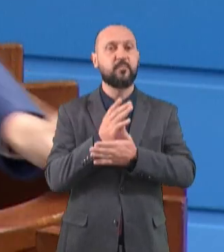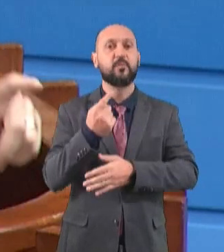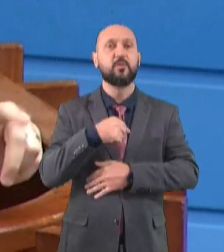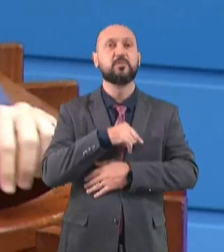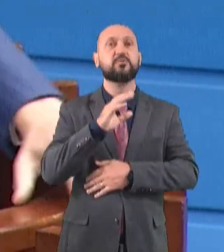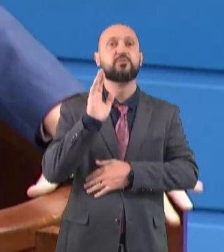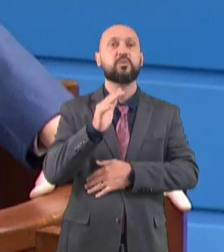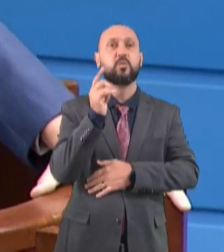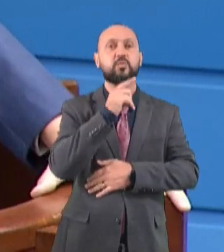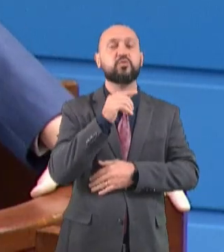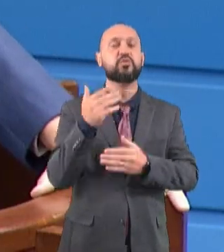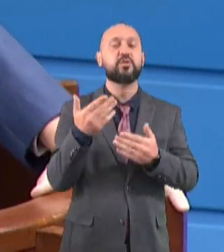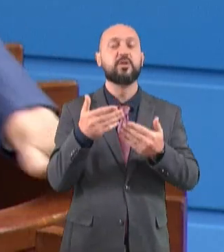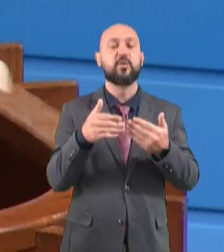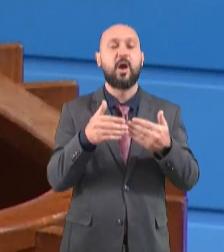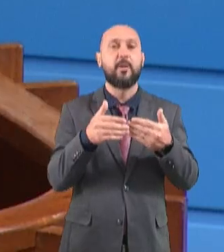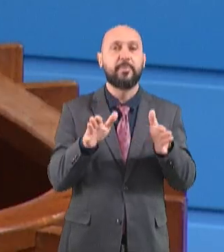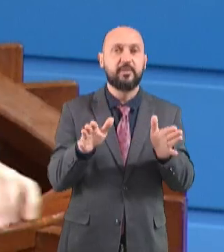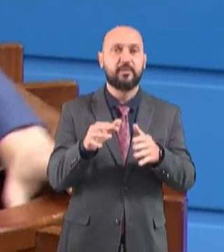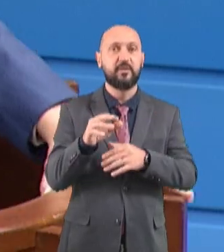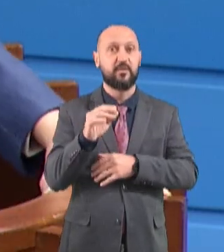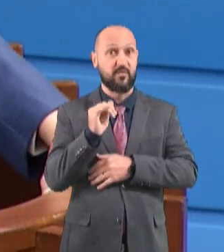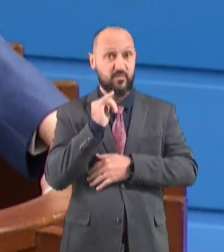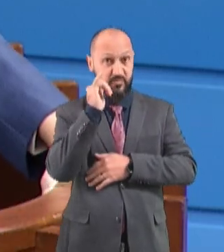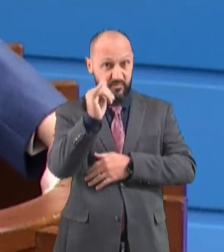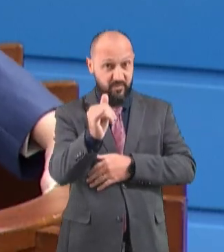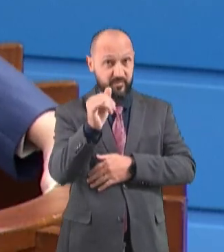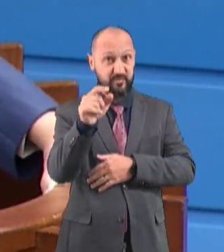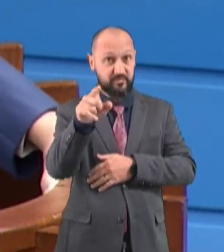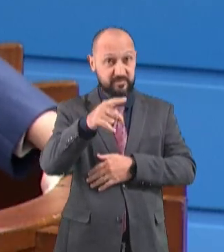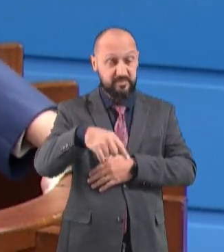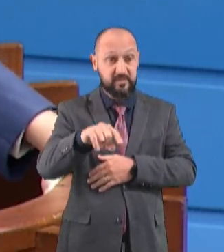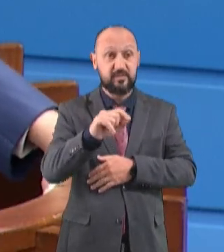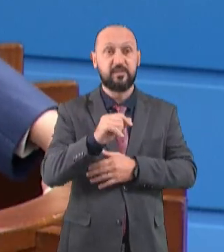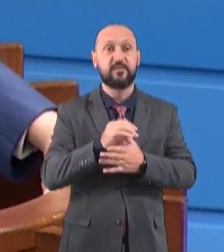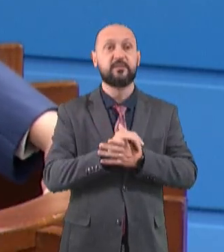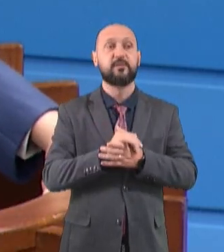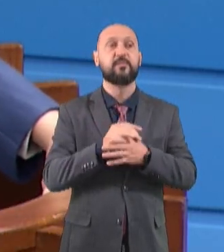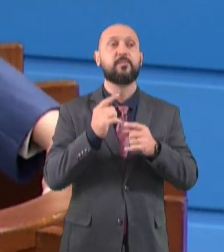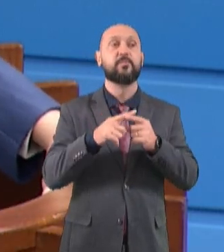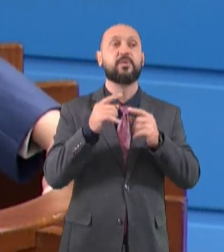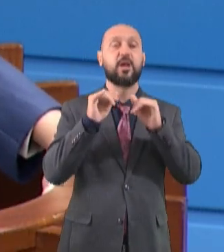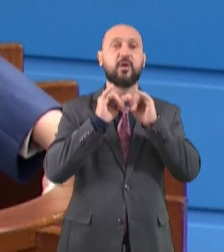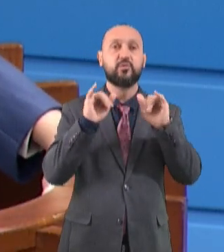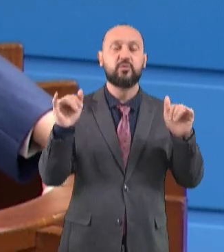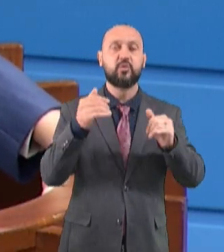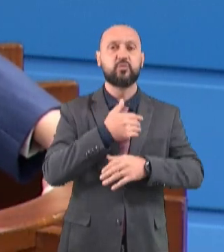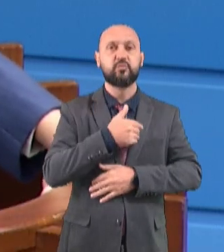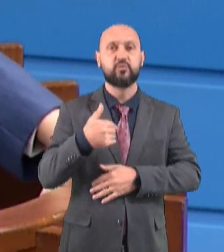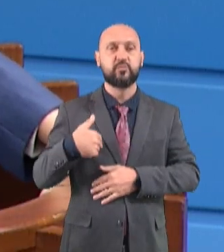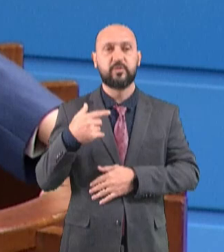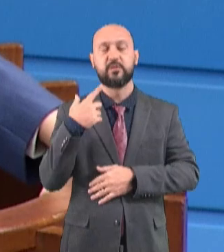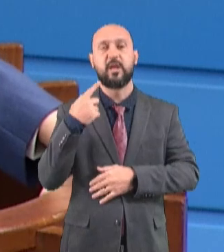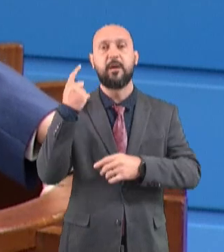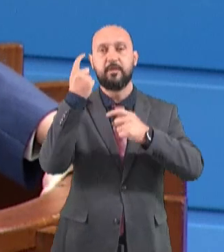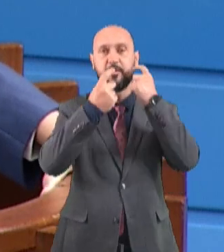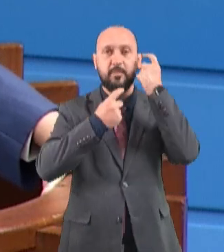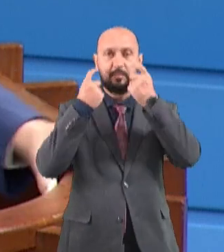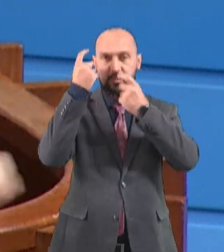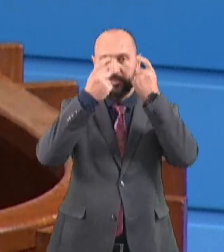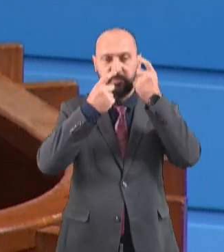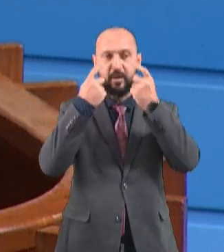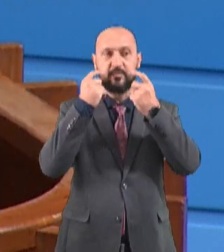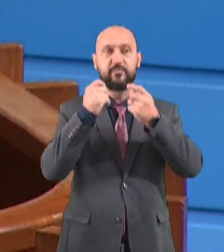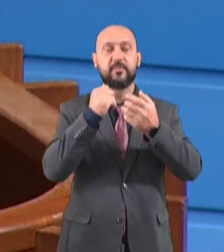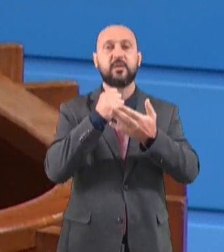já conseguimos a abertura. E vou informar a vossas excelências, já que a publicidade do governo está tão preocupada